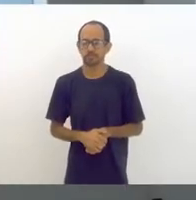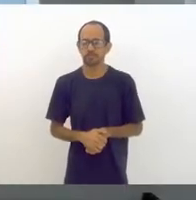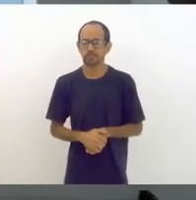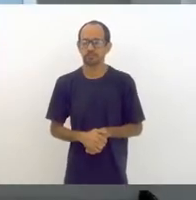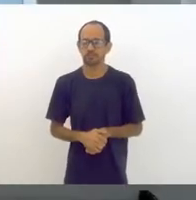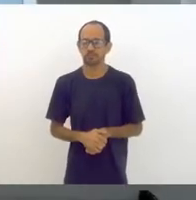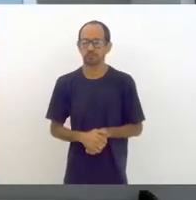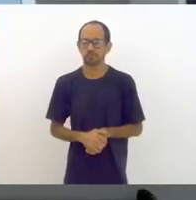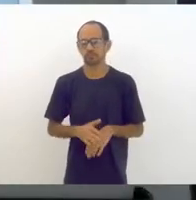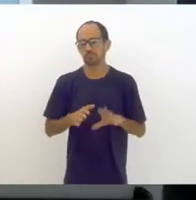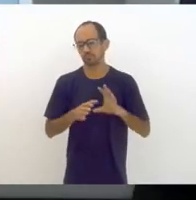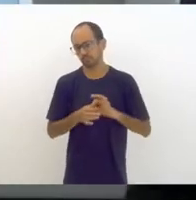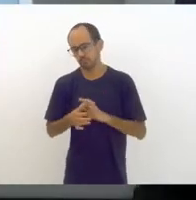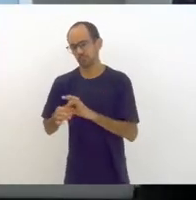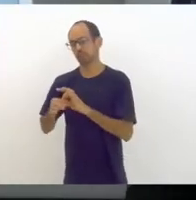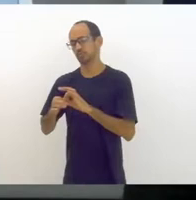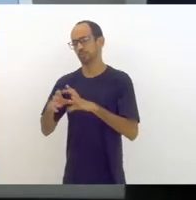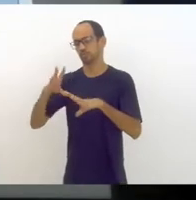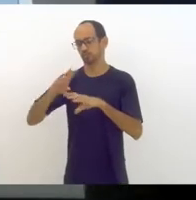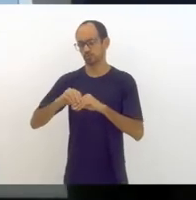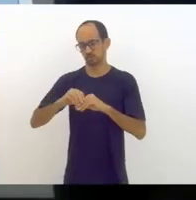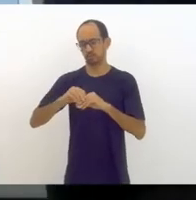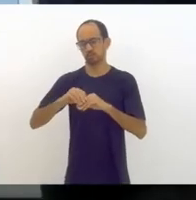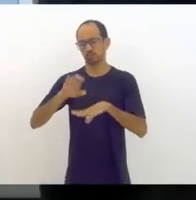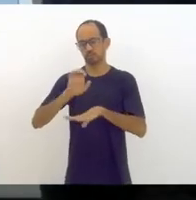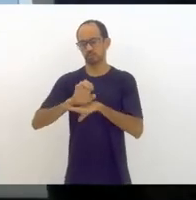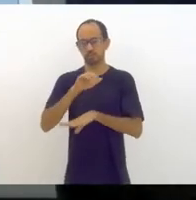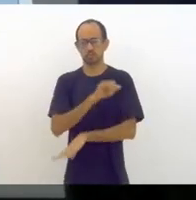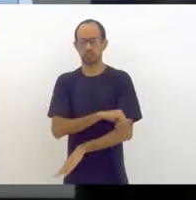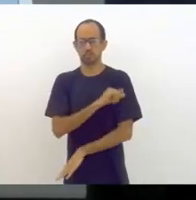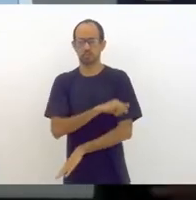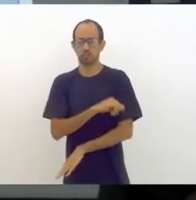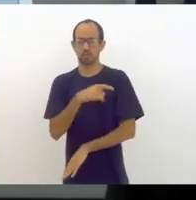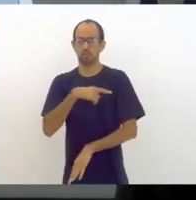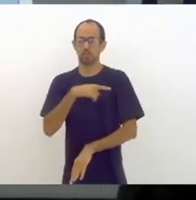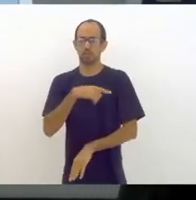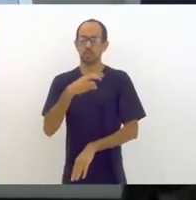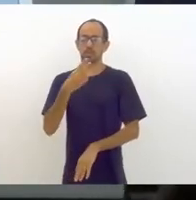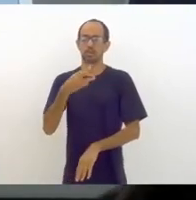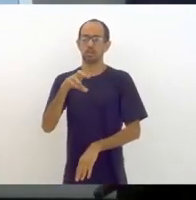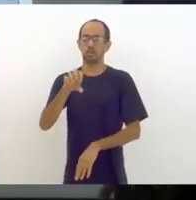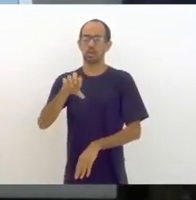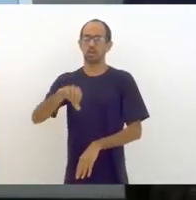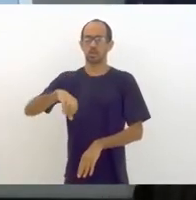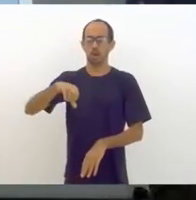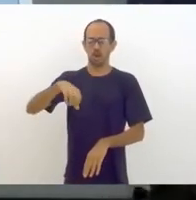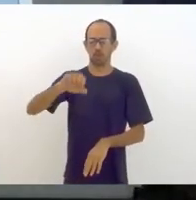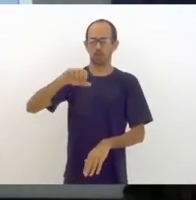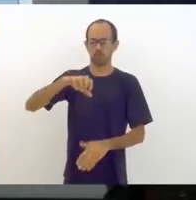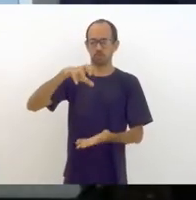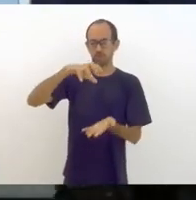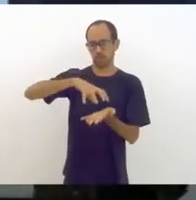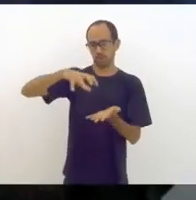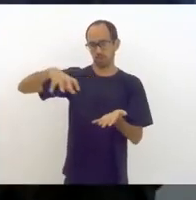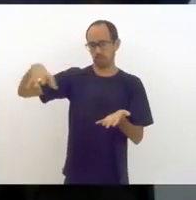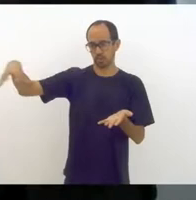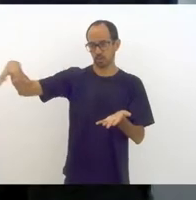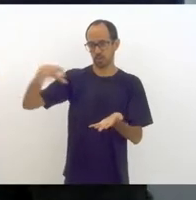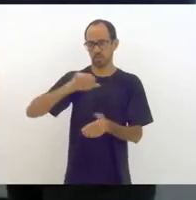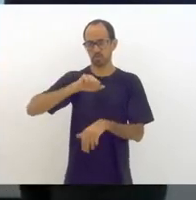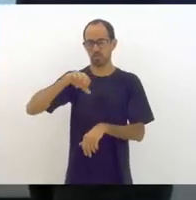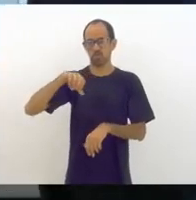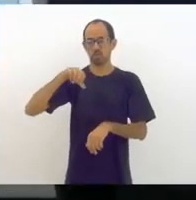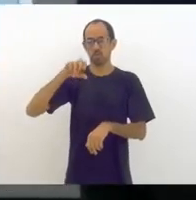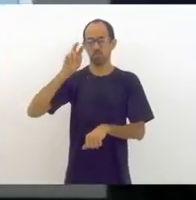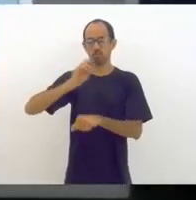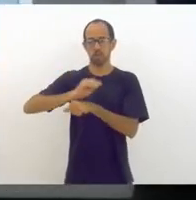uma breve contextualização. Hoje, no estado do Rio de Janeiro, nós somos 39 unidades de conservação geridas pelo Instituto Estadual do Ambiente, órgão executivo